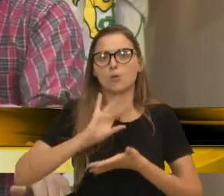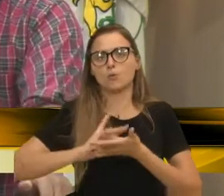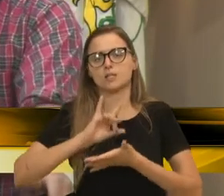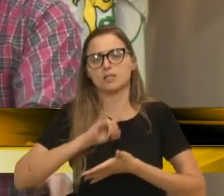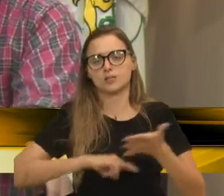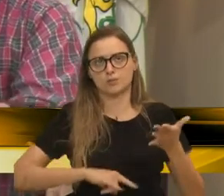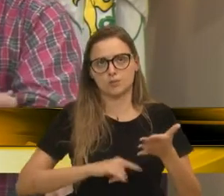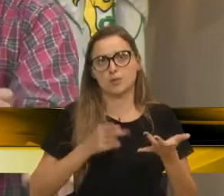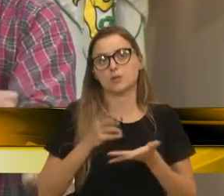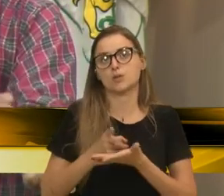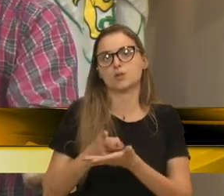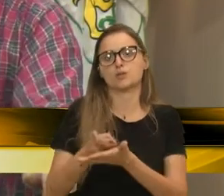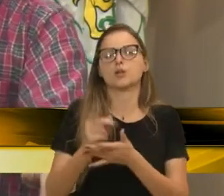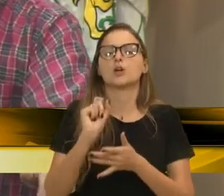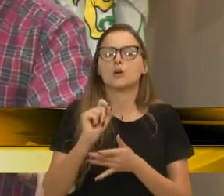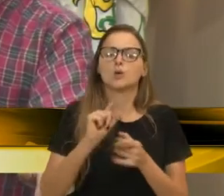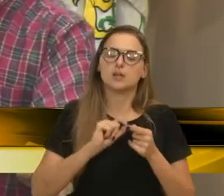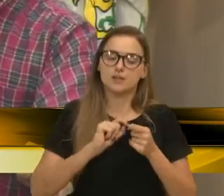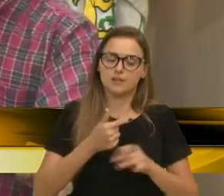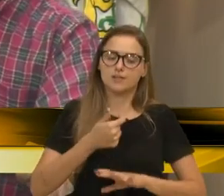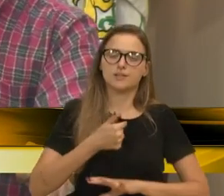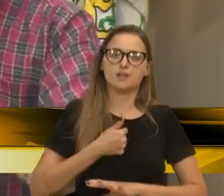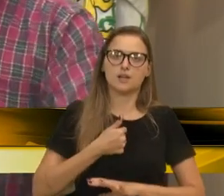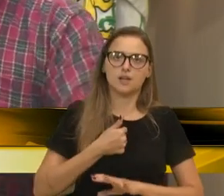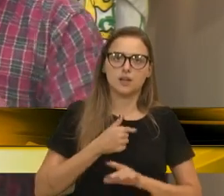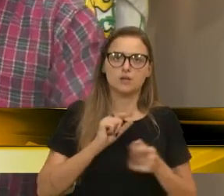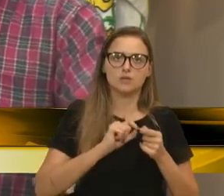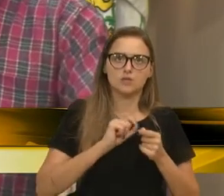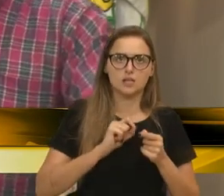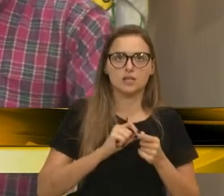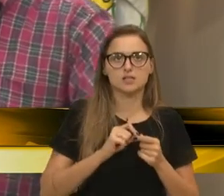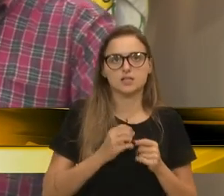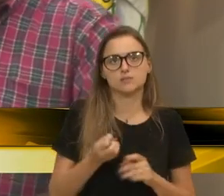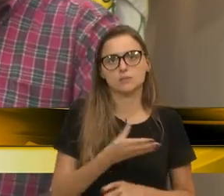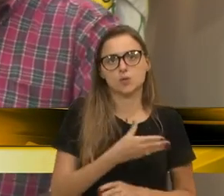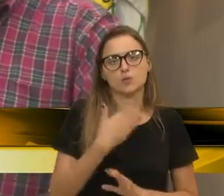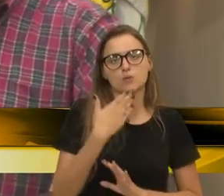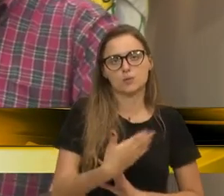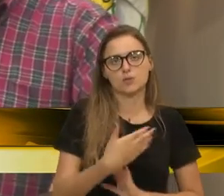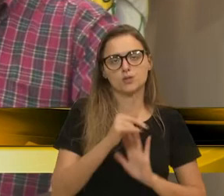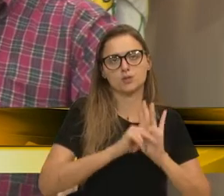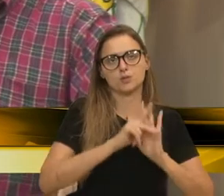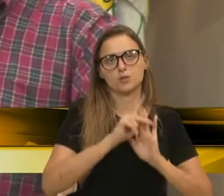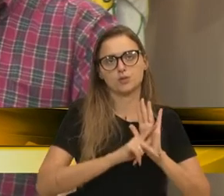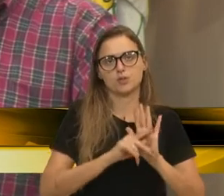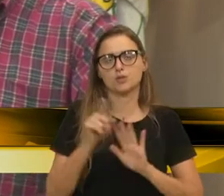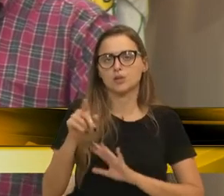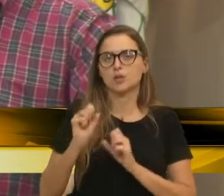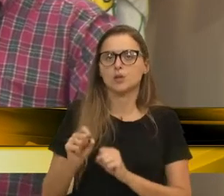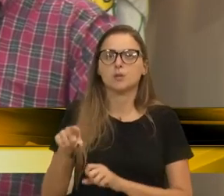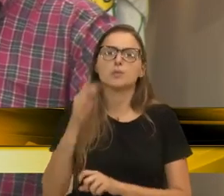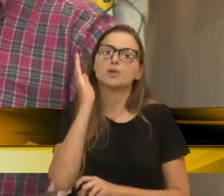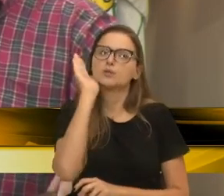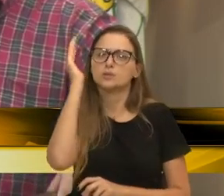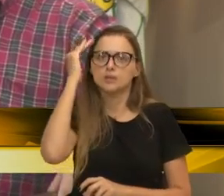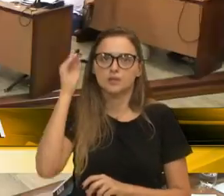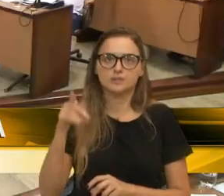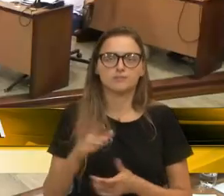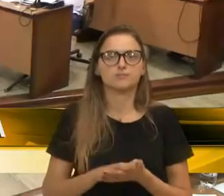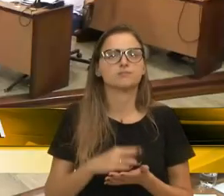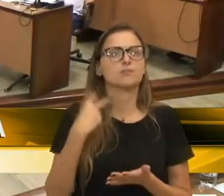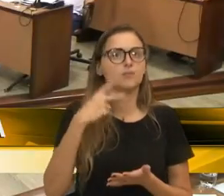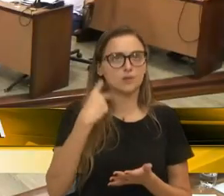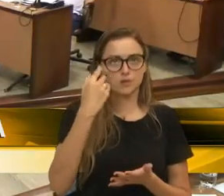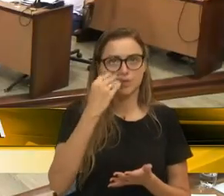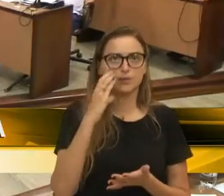em frente. Isso acabou motivando que fizéssemos esse protocolo e essas indicações. Vereador Felipe, por favor. Vereador Dani Luz,